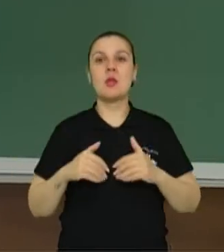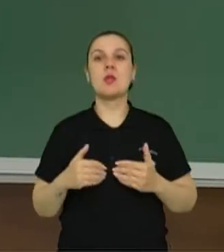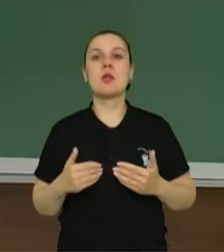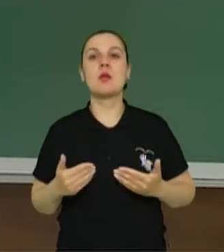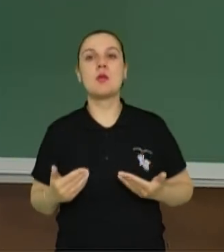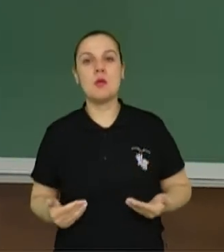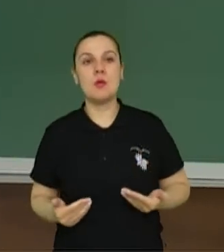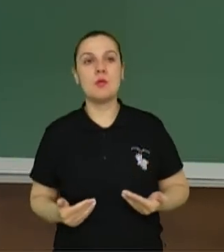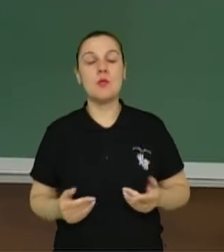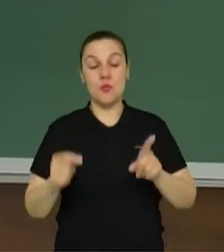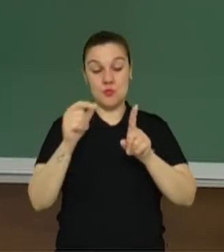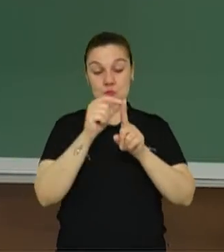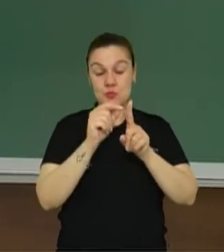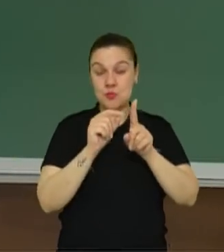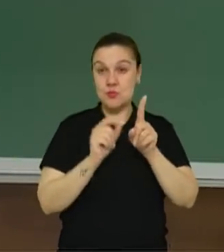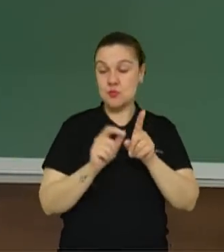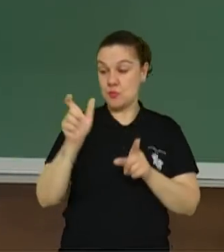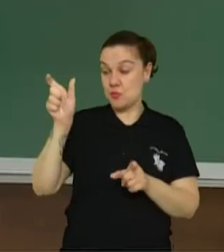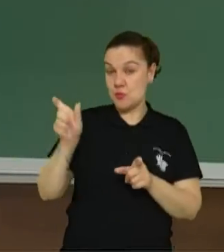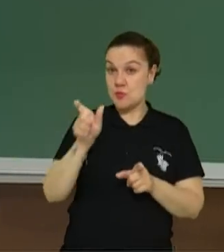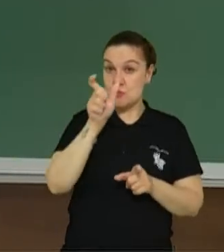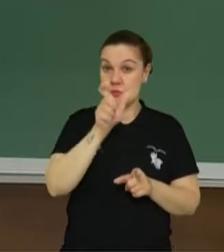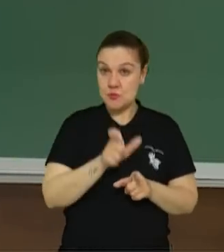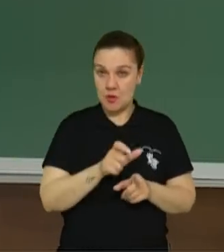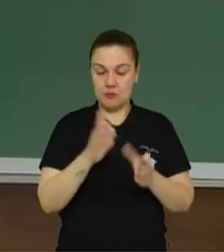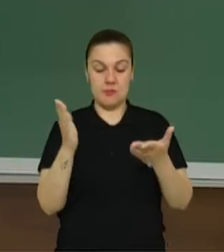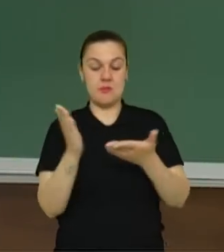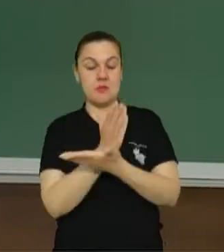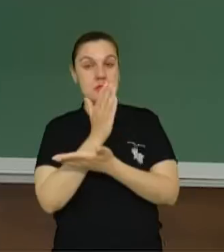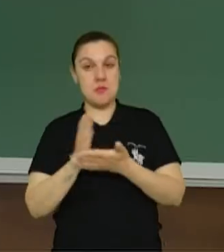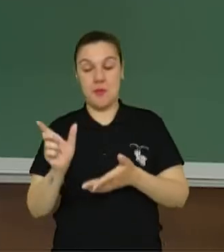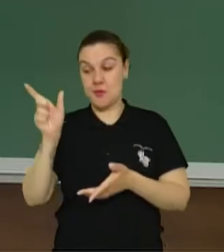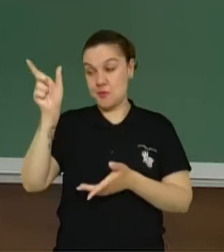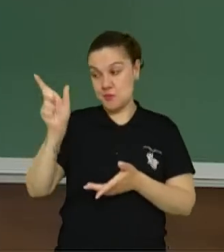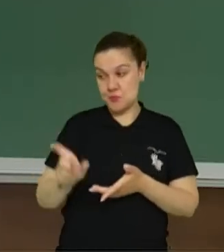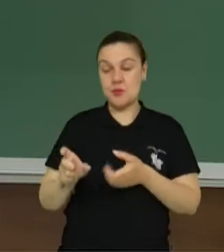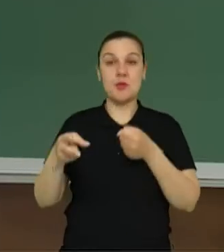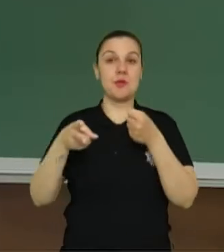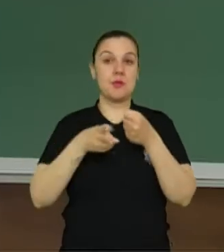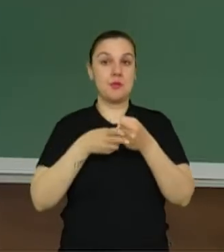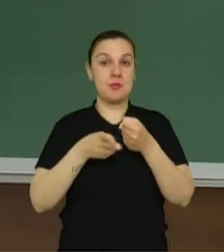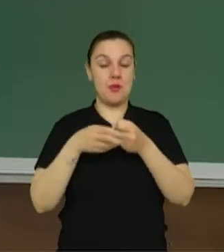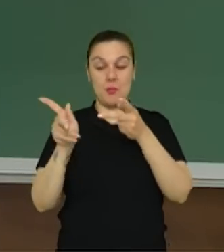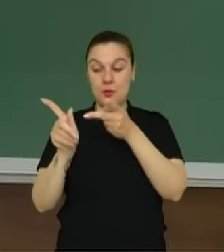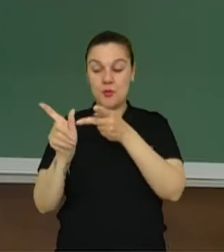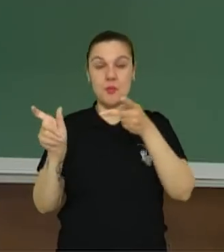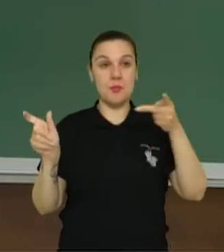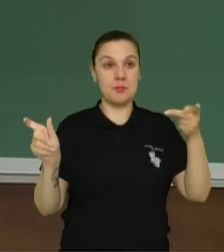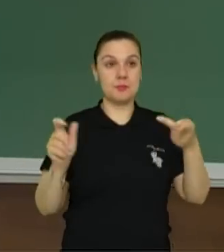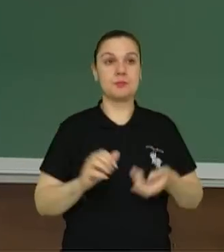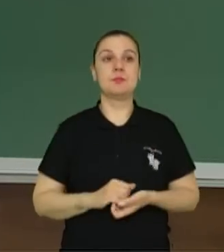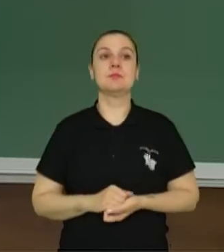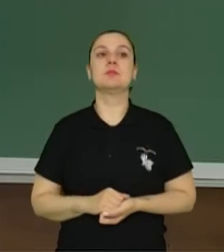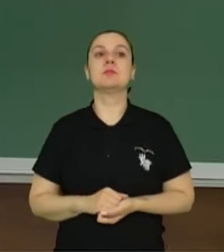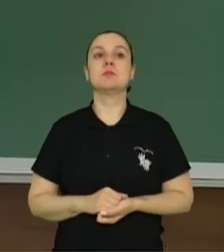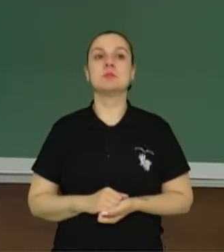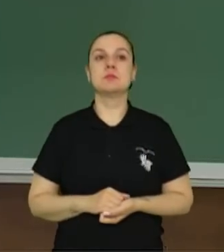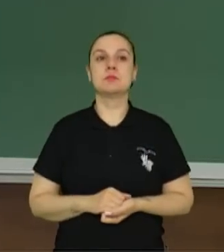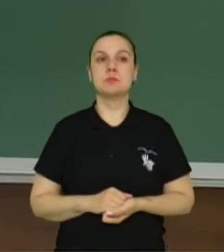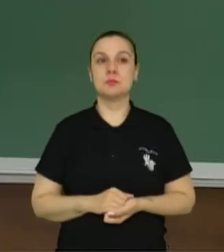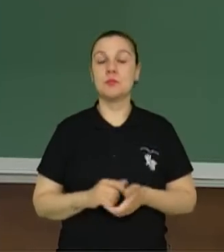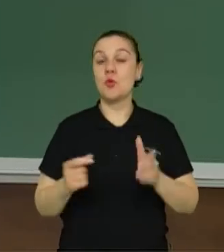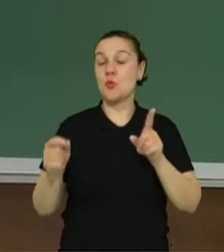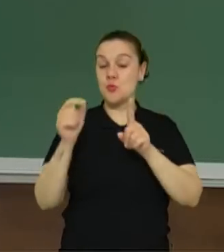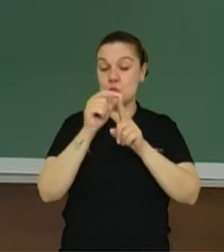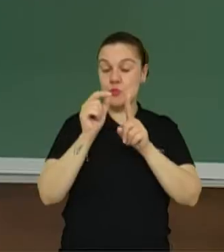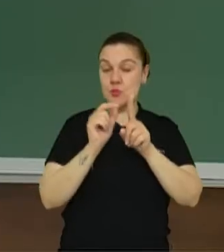é o tipo de sujeito, né? Separando o sujeito, o verbo e o predicado. Então, vamos ver aqui? Então,